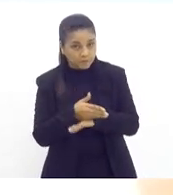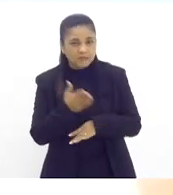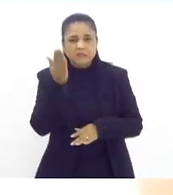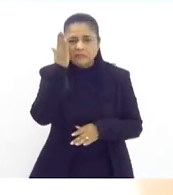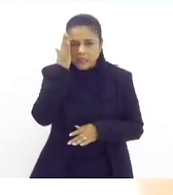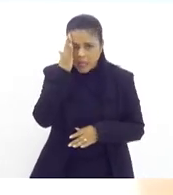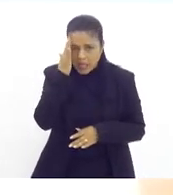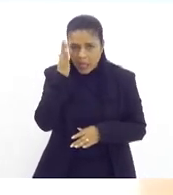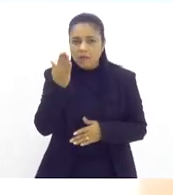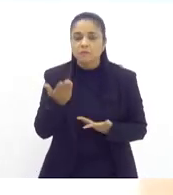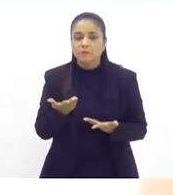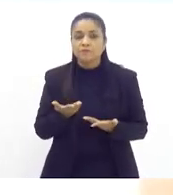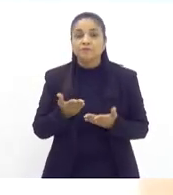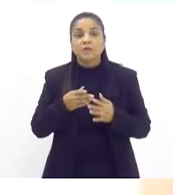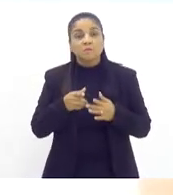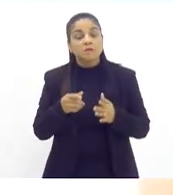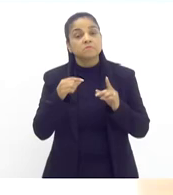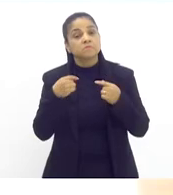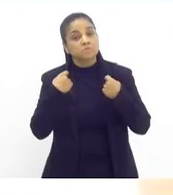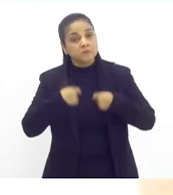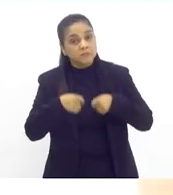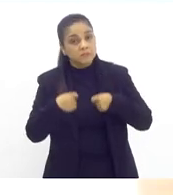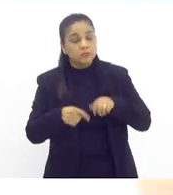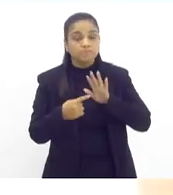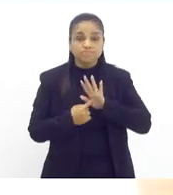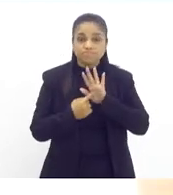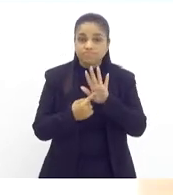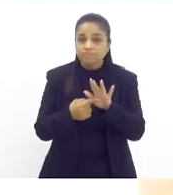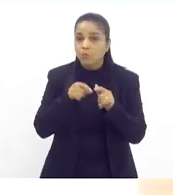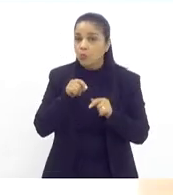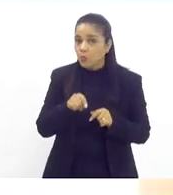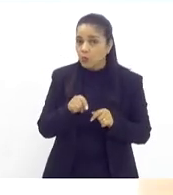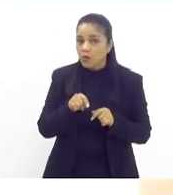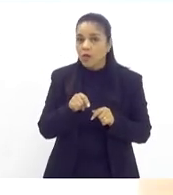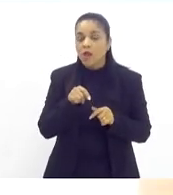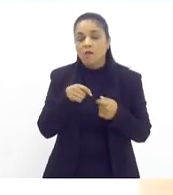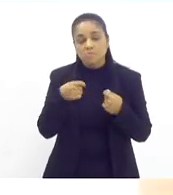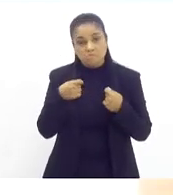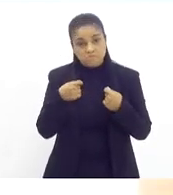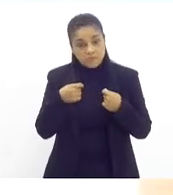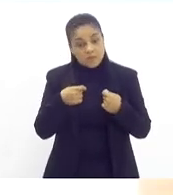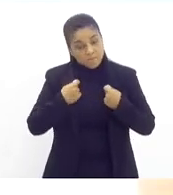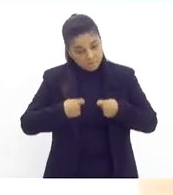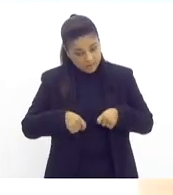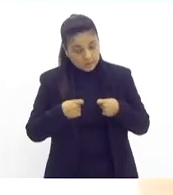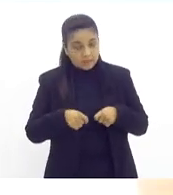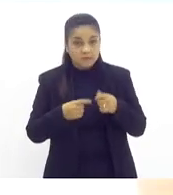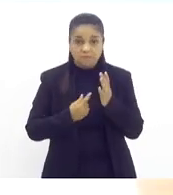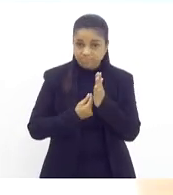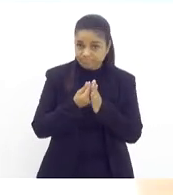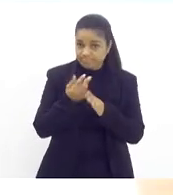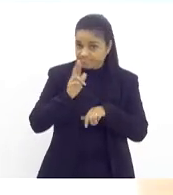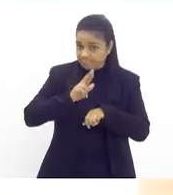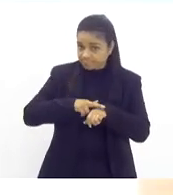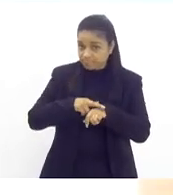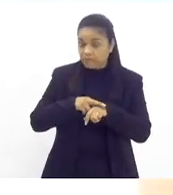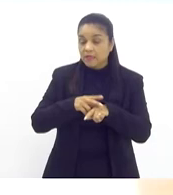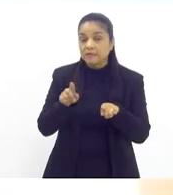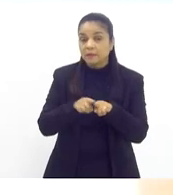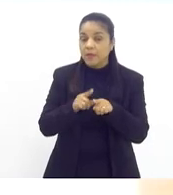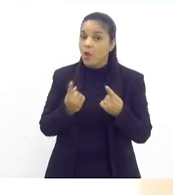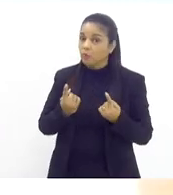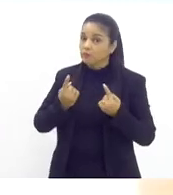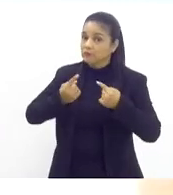disso, mas a gente precisa destacar também que, embora ela seja premente, ela é um desafio. Não se trata